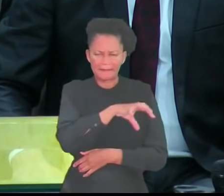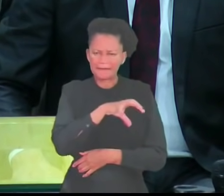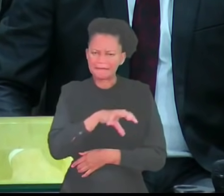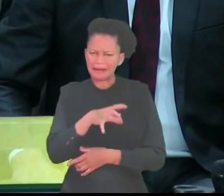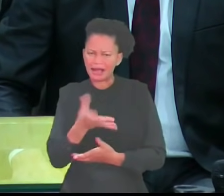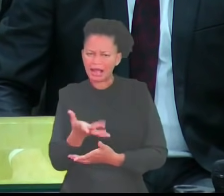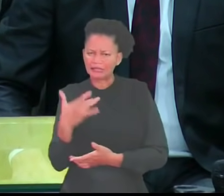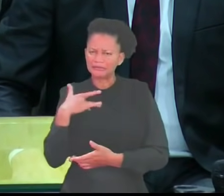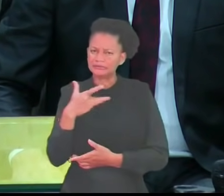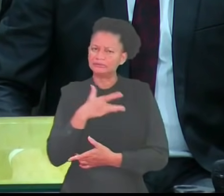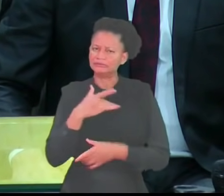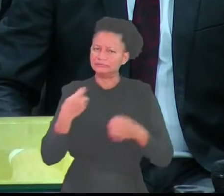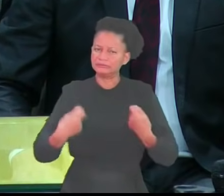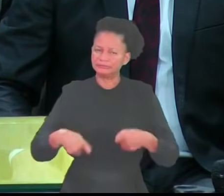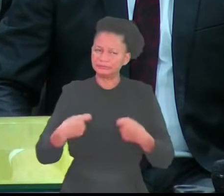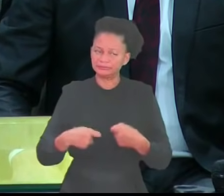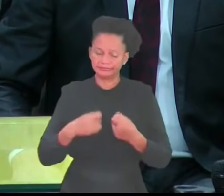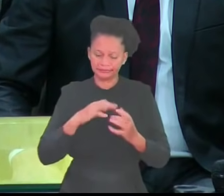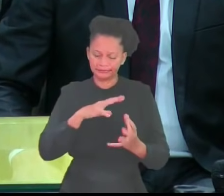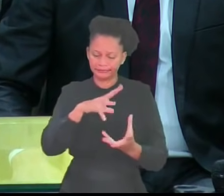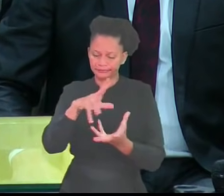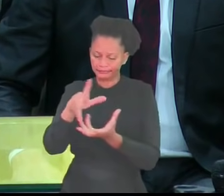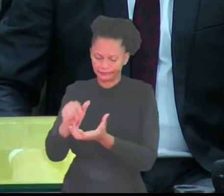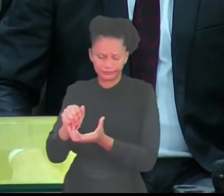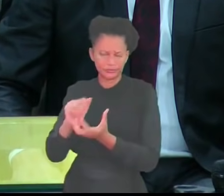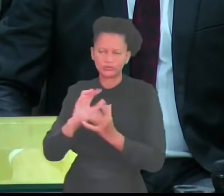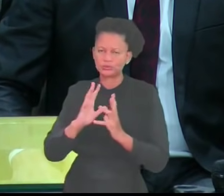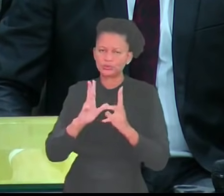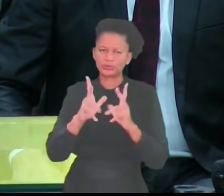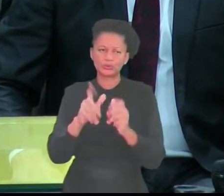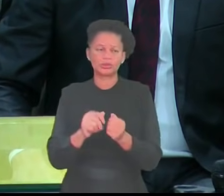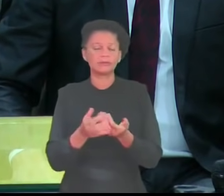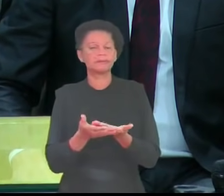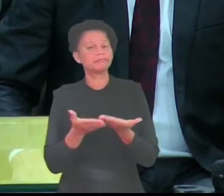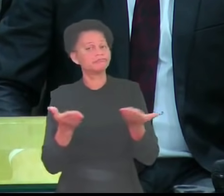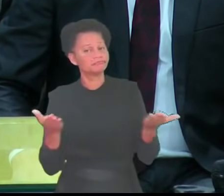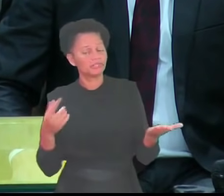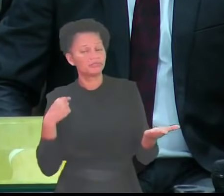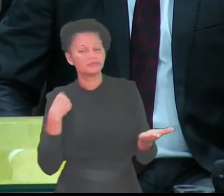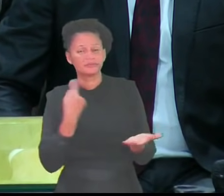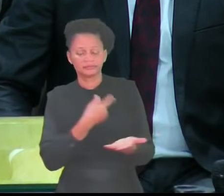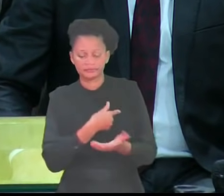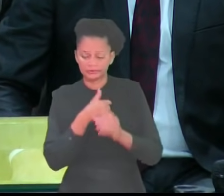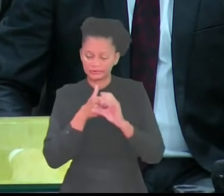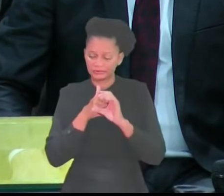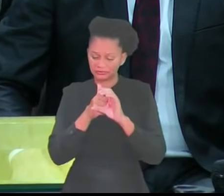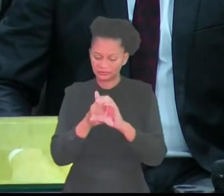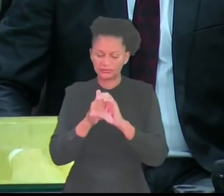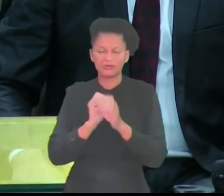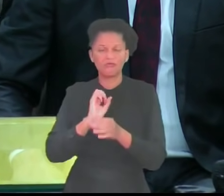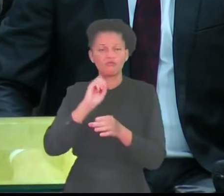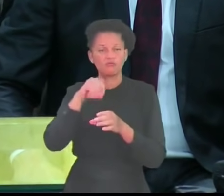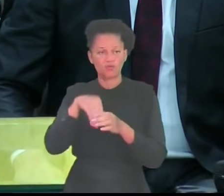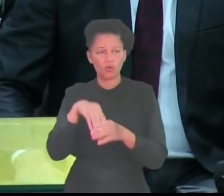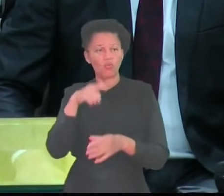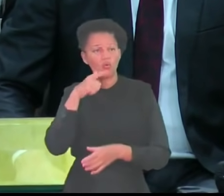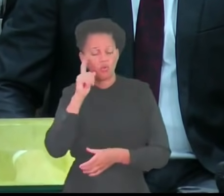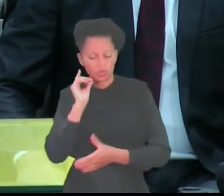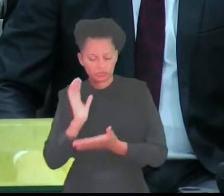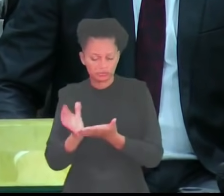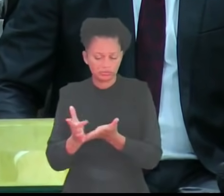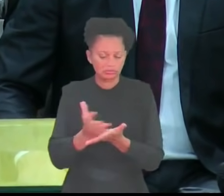realmente necessária. No mundo inteiro, isso é no mundo inteiro. Mas nós, como cristãos, nós vamos dar uma oferta. Ontem nós tiramos uma